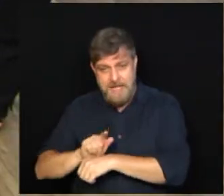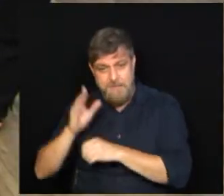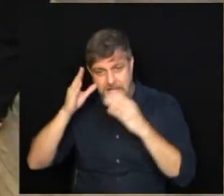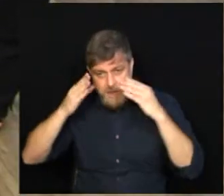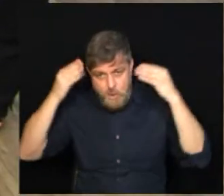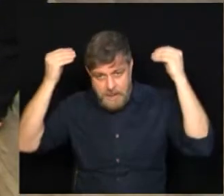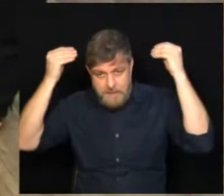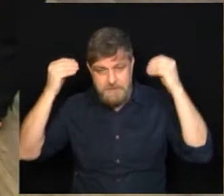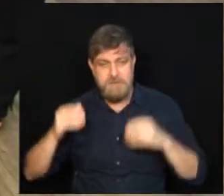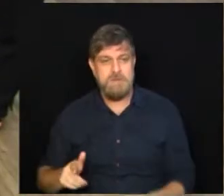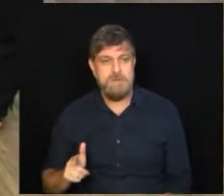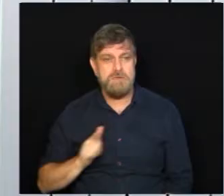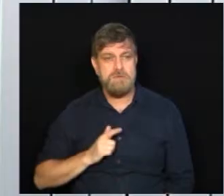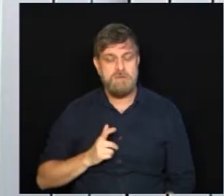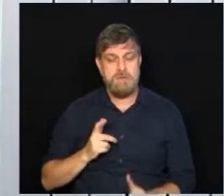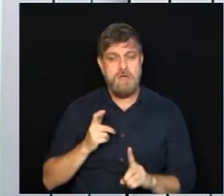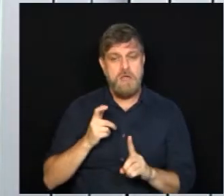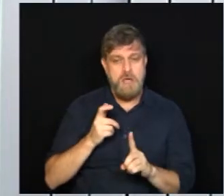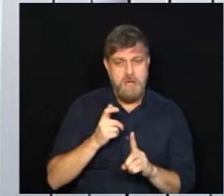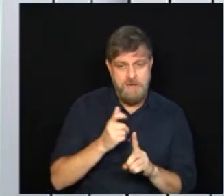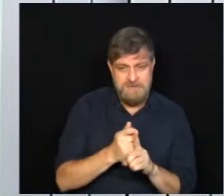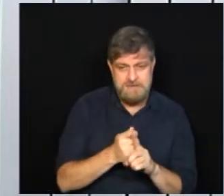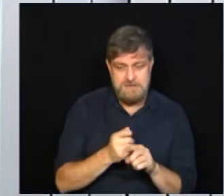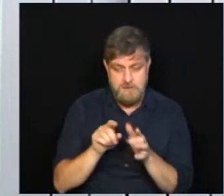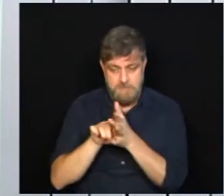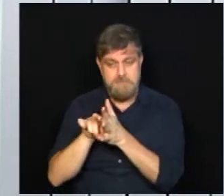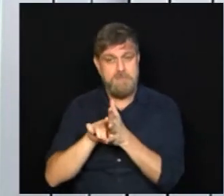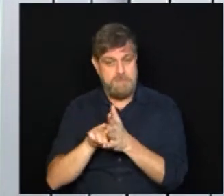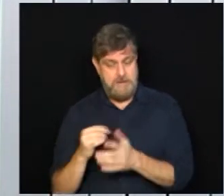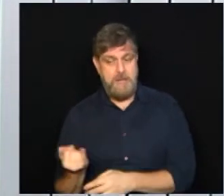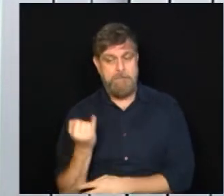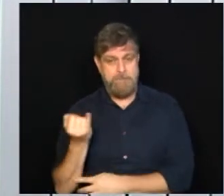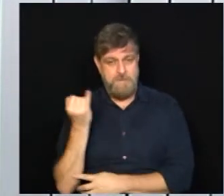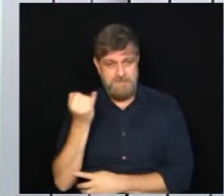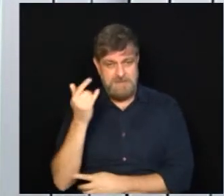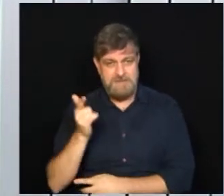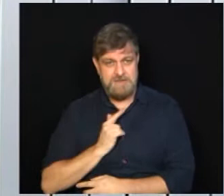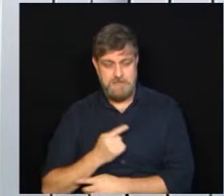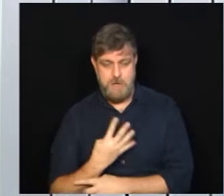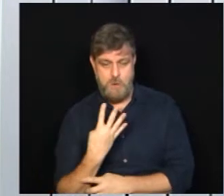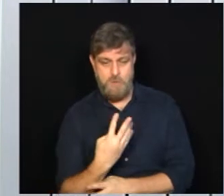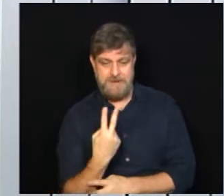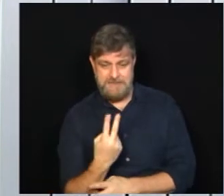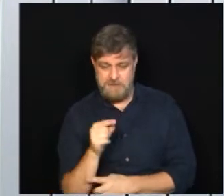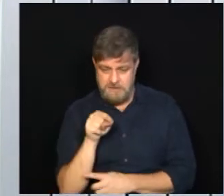Em relação à vacinação, que é um dado sempre muito importante,